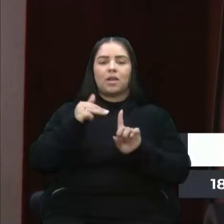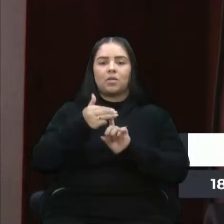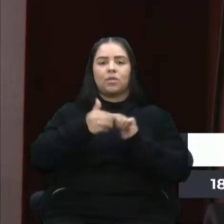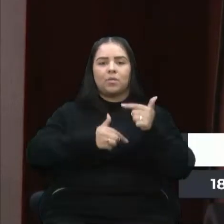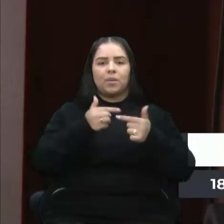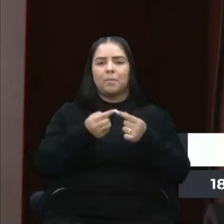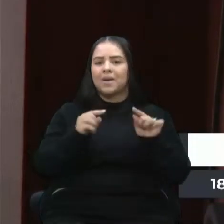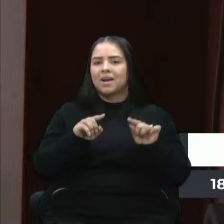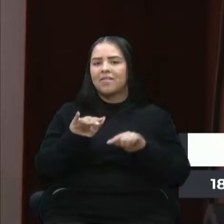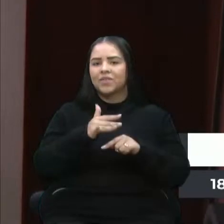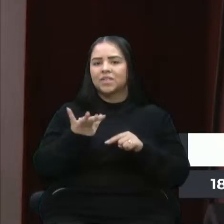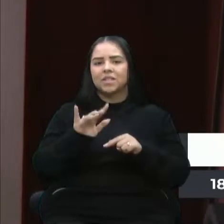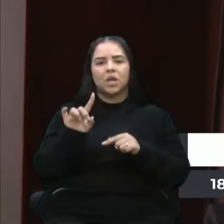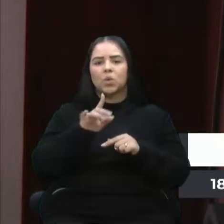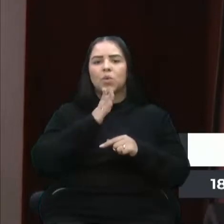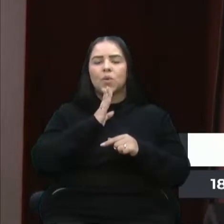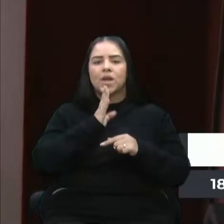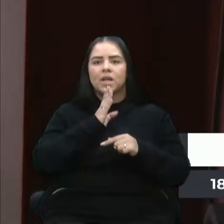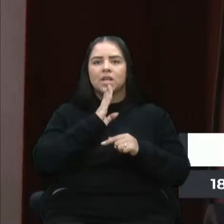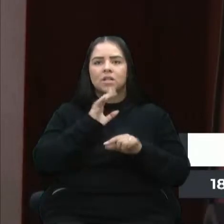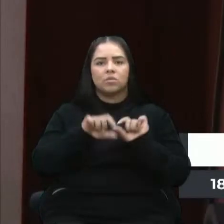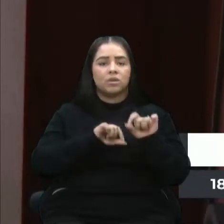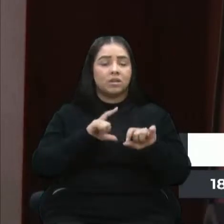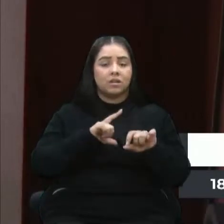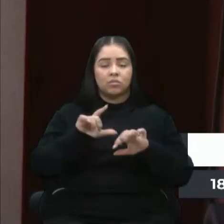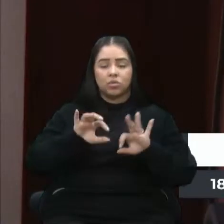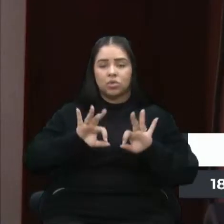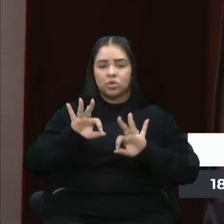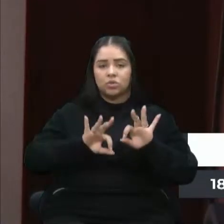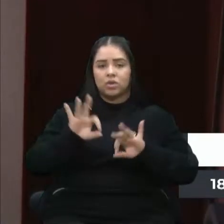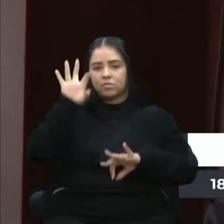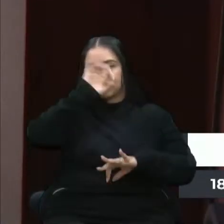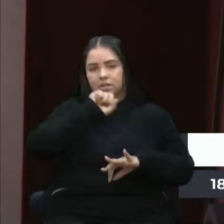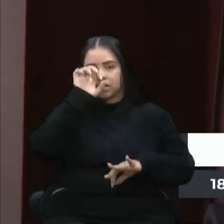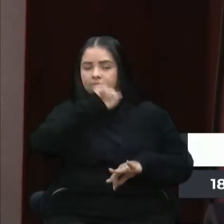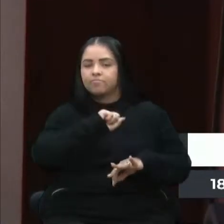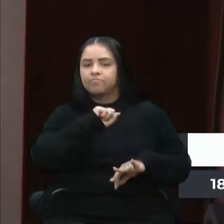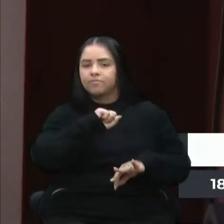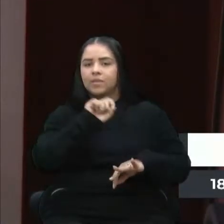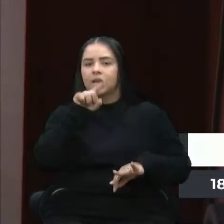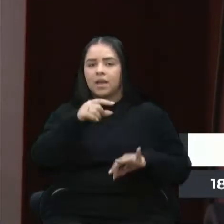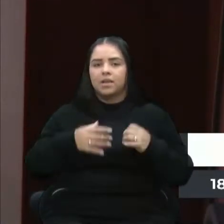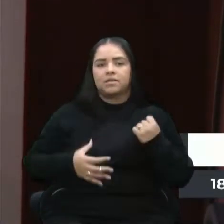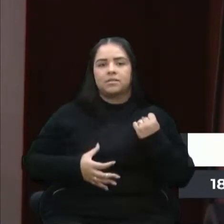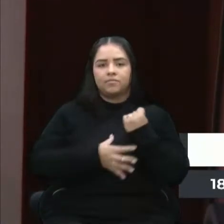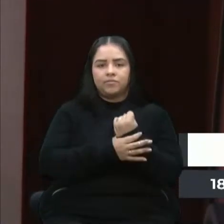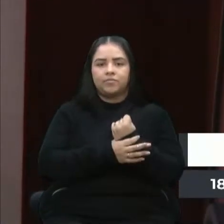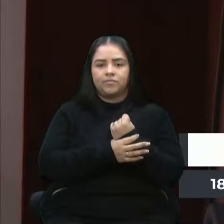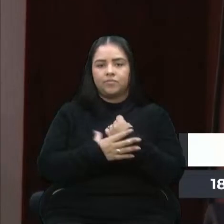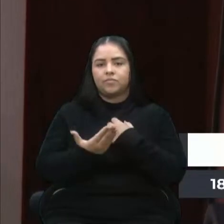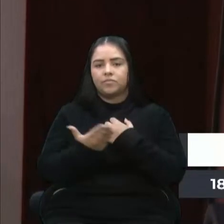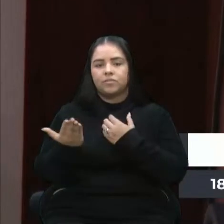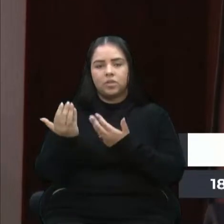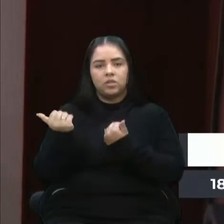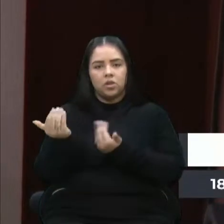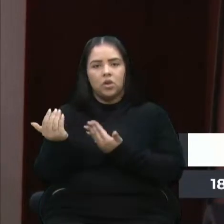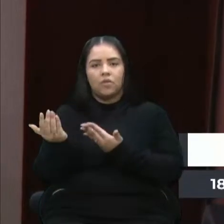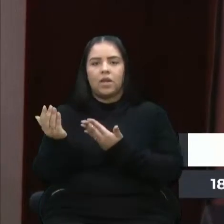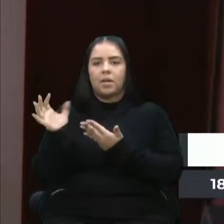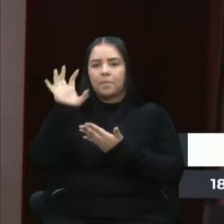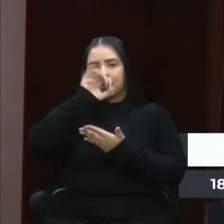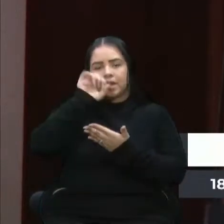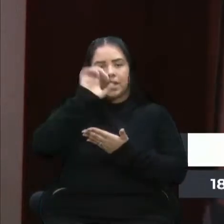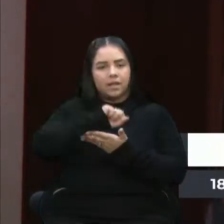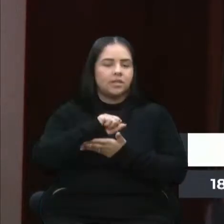não conhecem o programa da aprendizagem, que é uma forma de garantir que jovens aprendam, né,